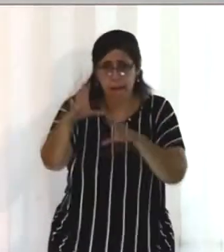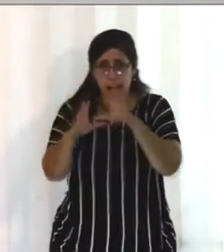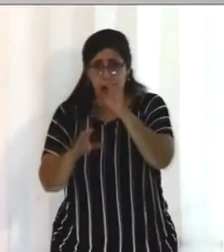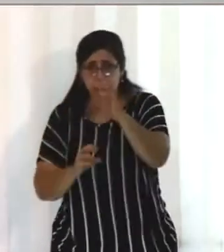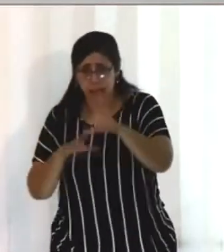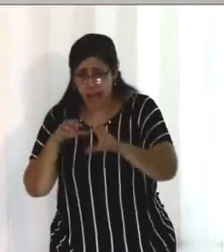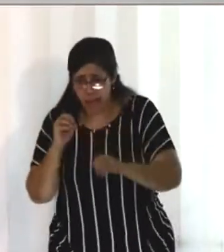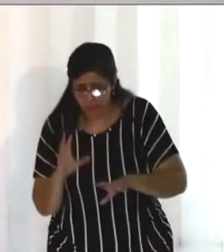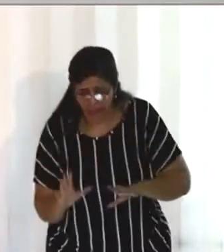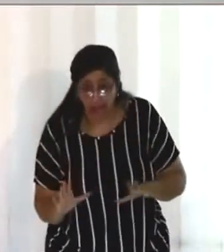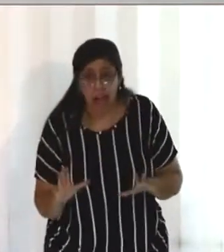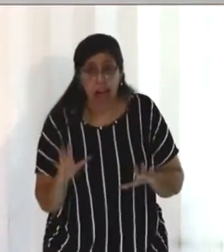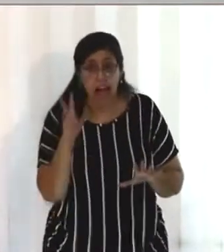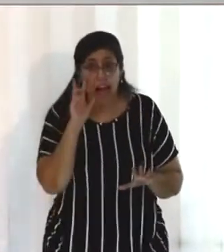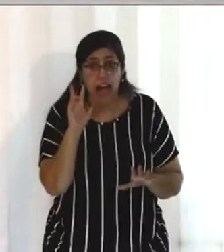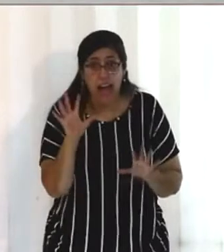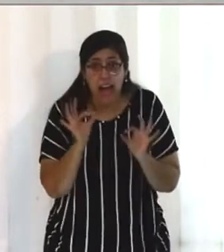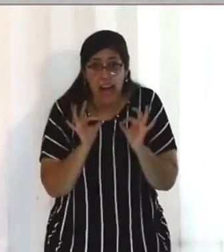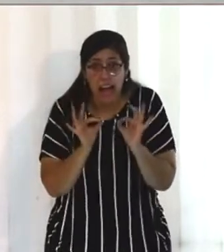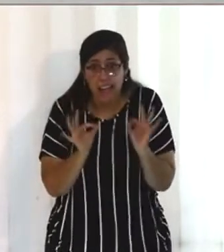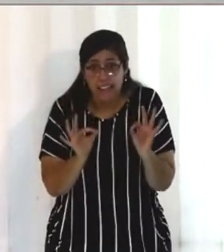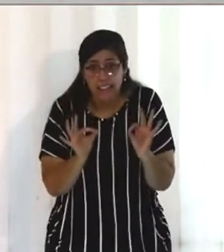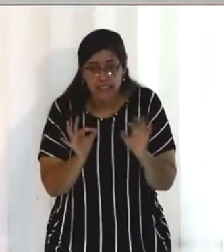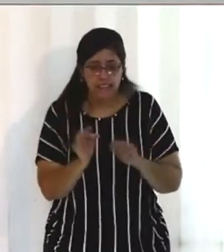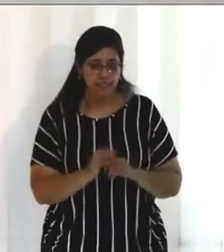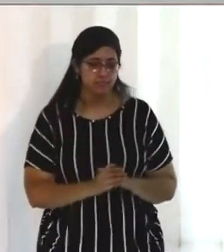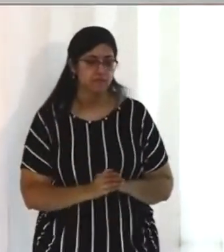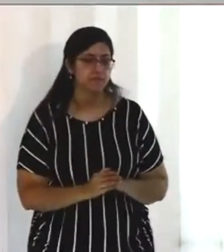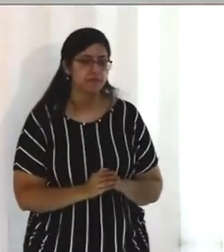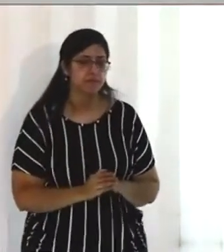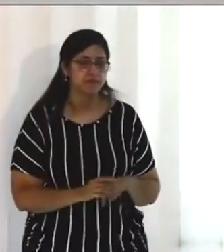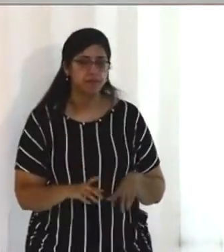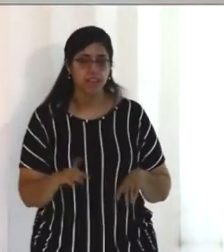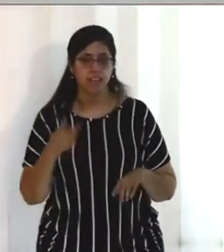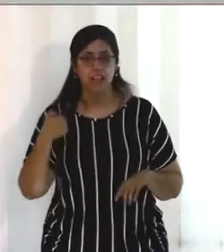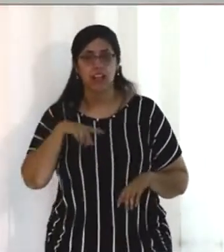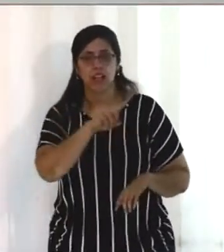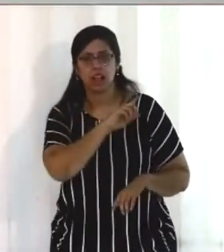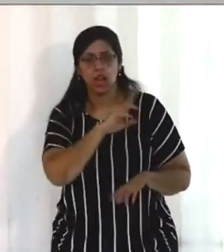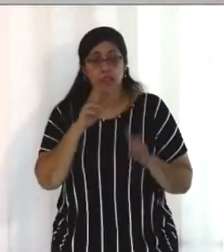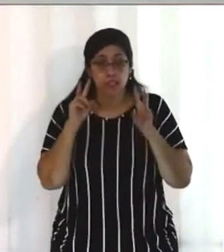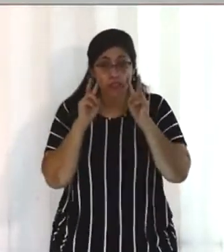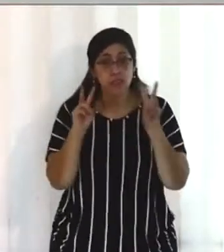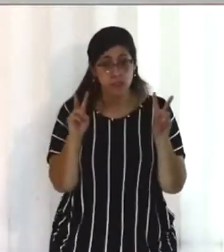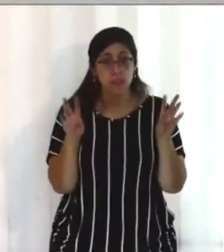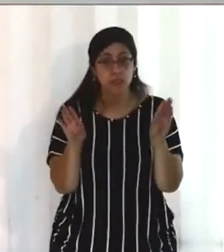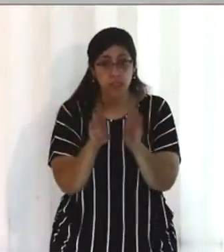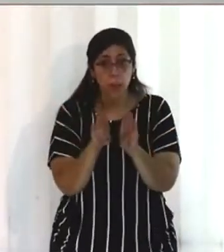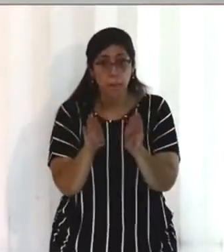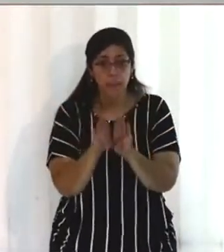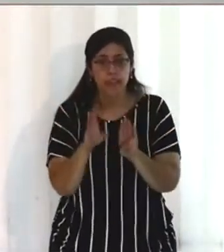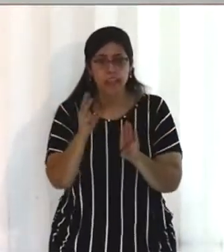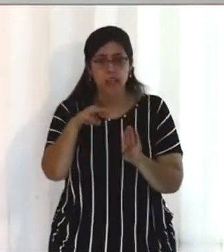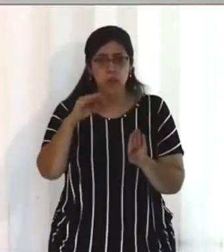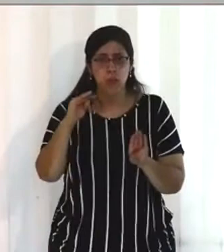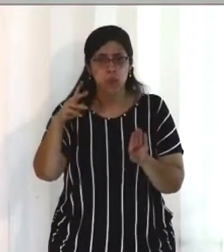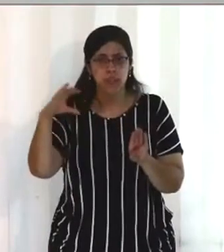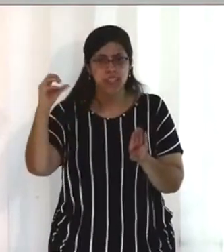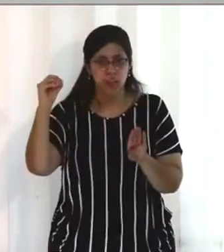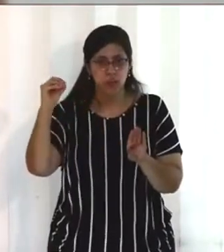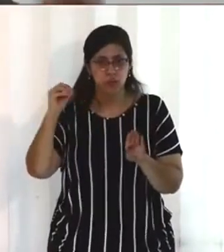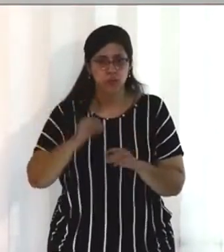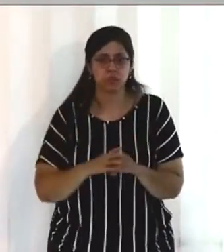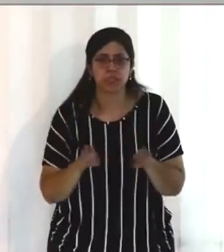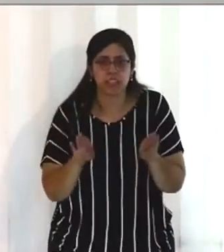hoje ainda em alguns museus arqueológicos, um deles em Nápoles, você pode ver o que